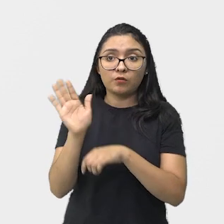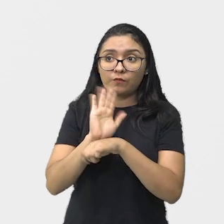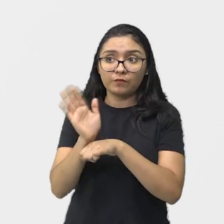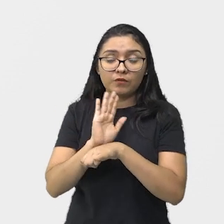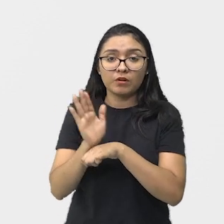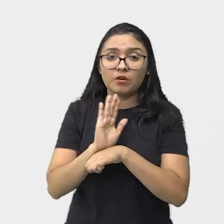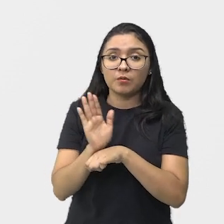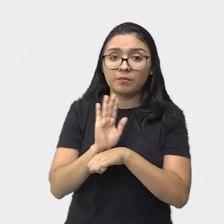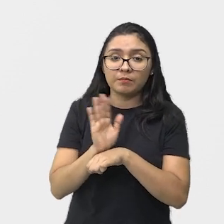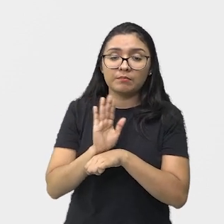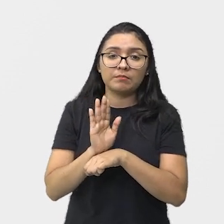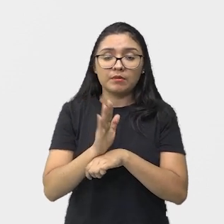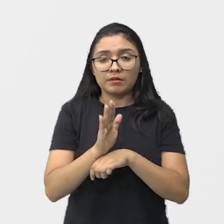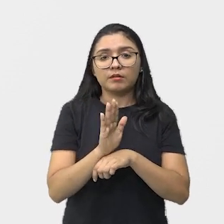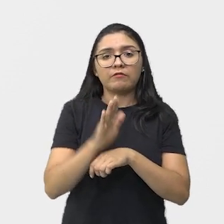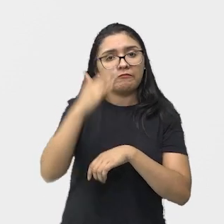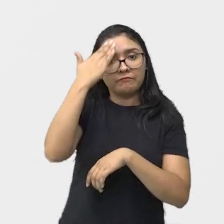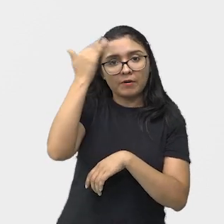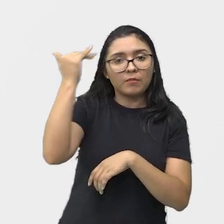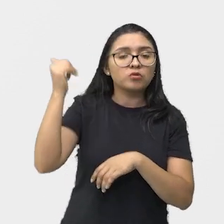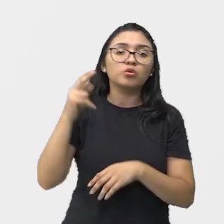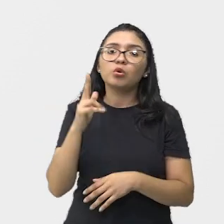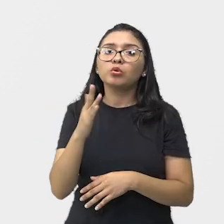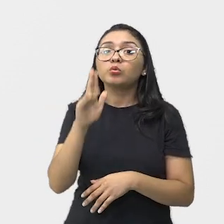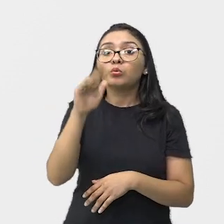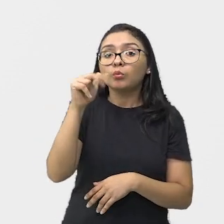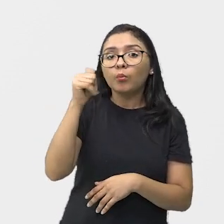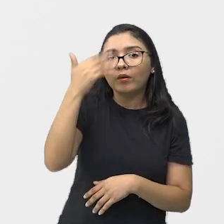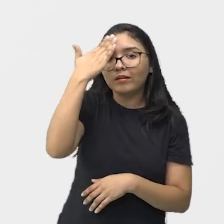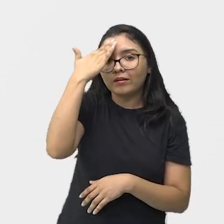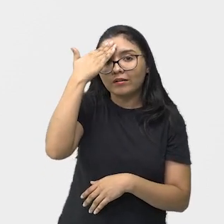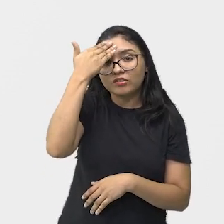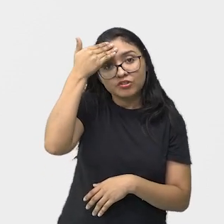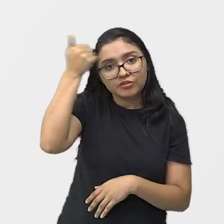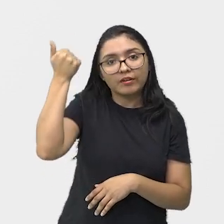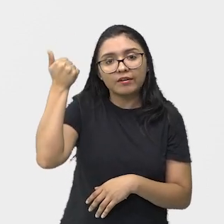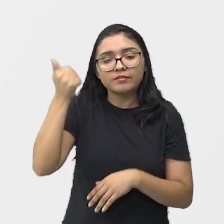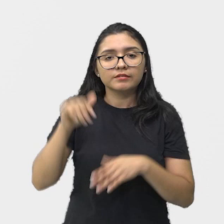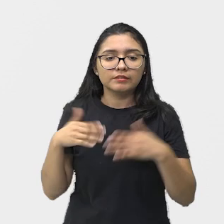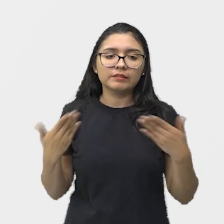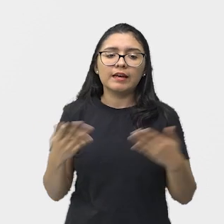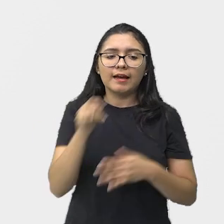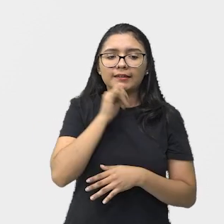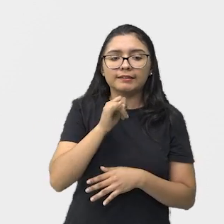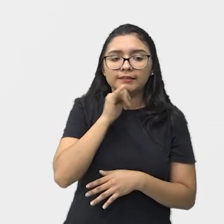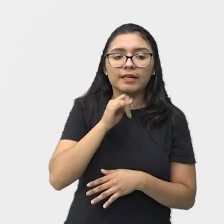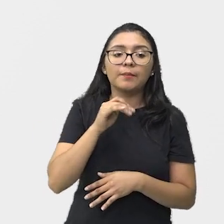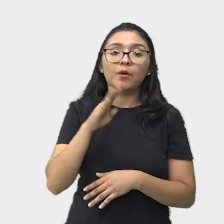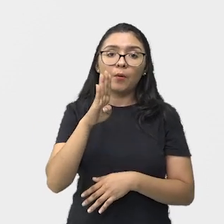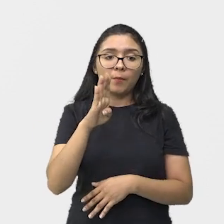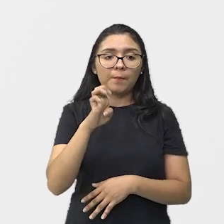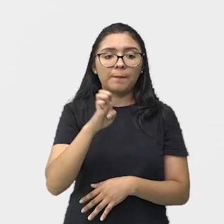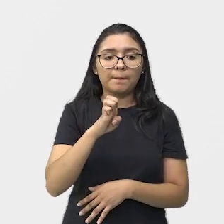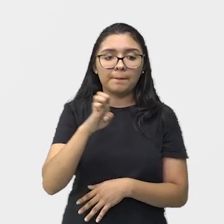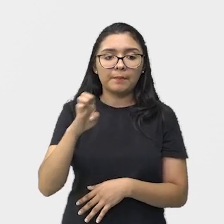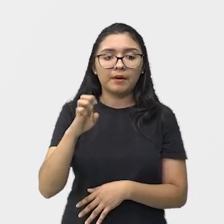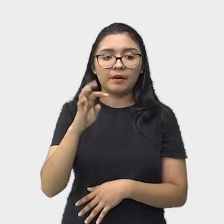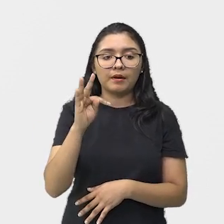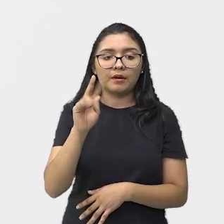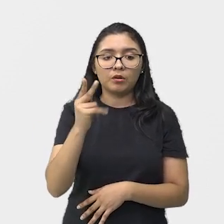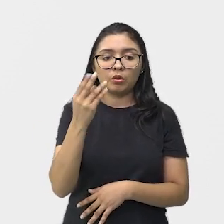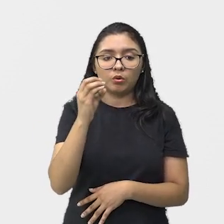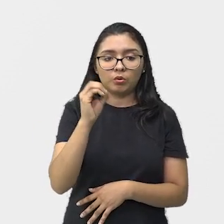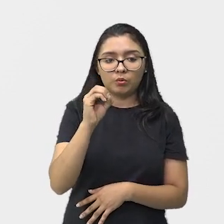Beethoven, que é um músico, né? Ele é clássico porque não é esquecido. O que ele fez na história